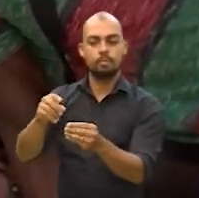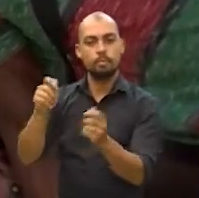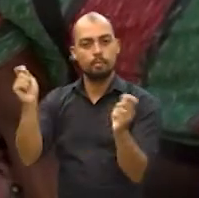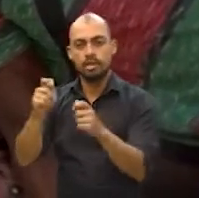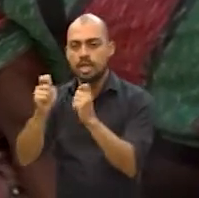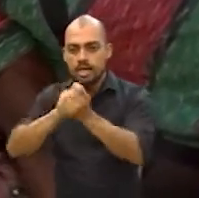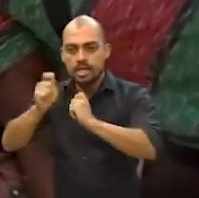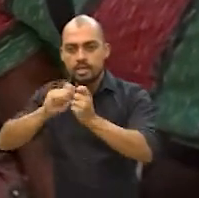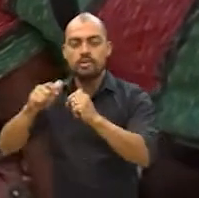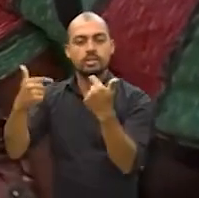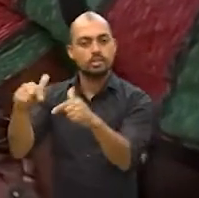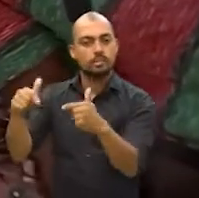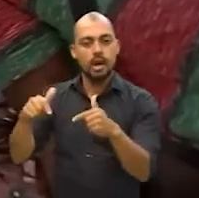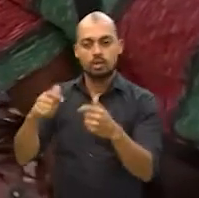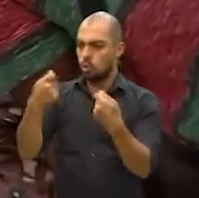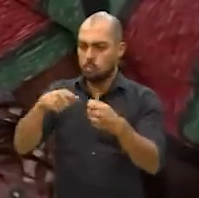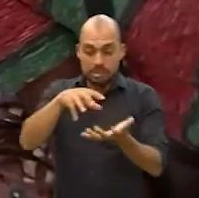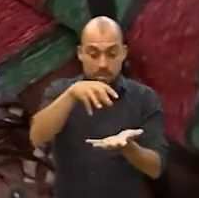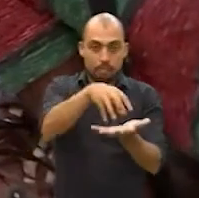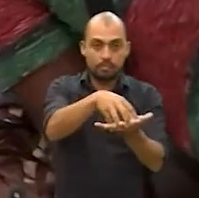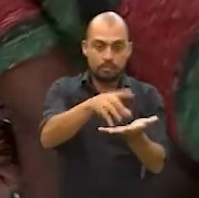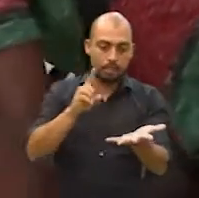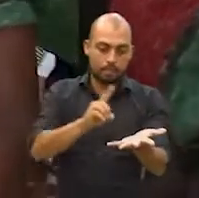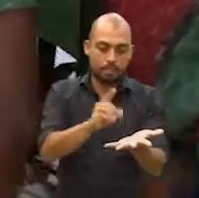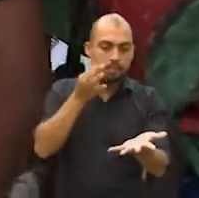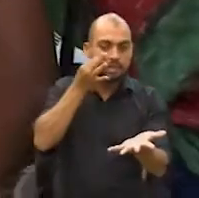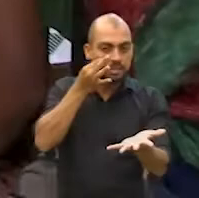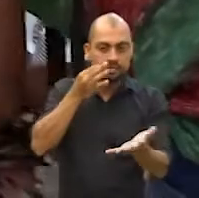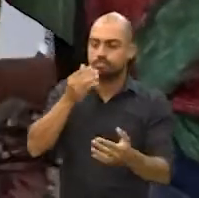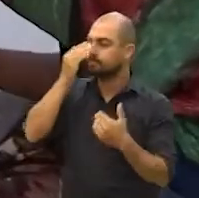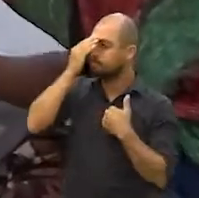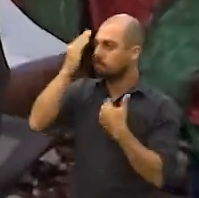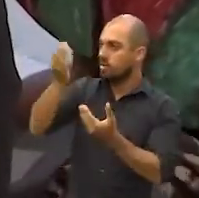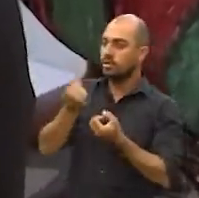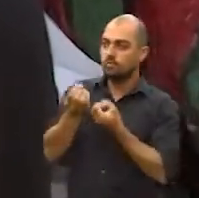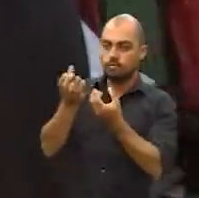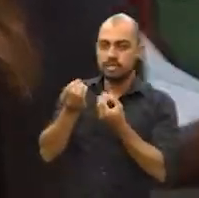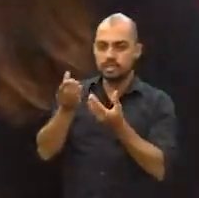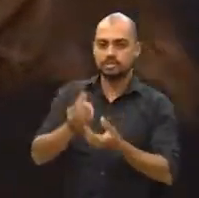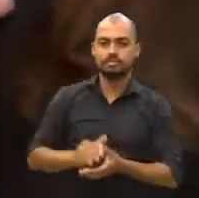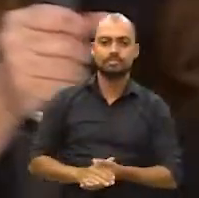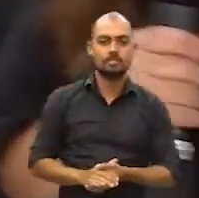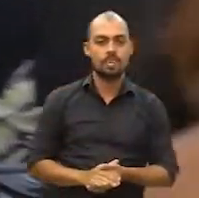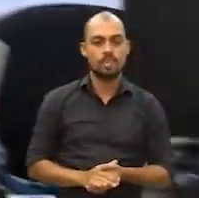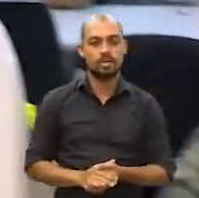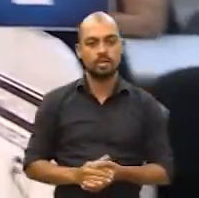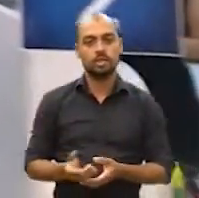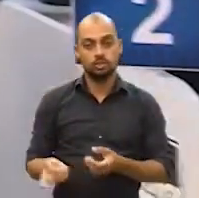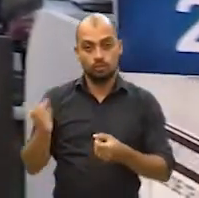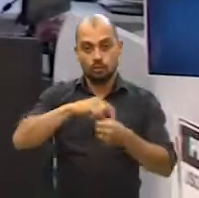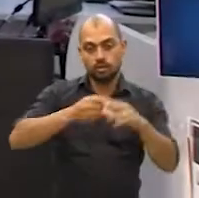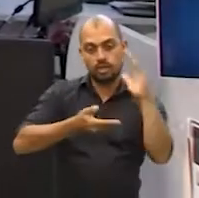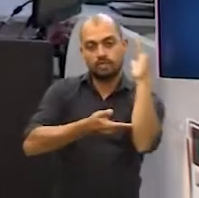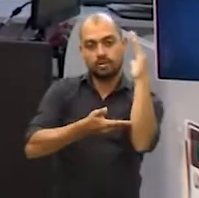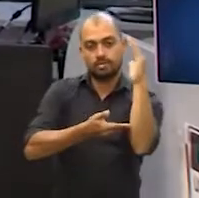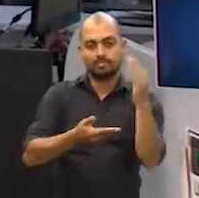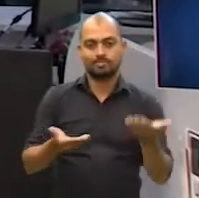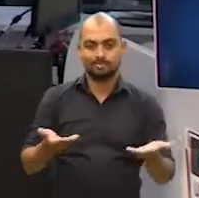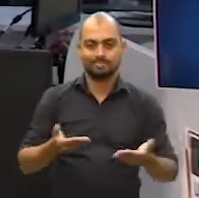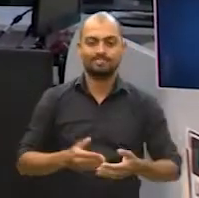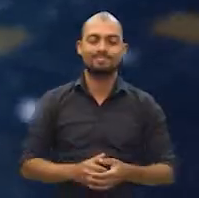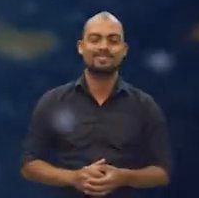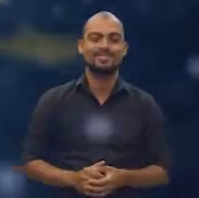a necessidade de passar pelo posto de atendimento. Perfeito, Silvia. Muito obrigado pelas informações. Obrigada. André Aranha para a TV